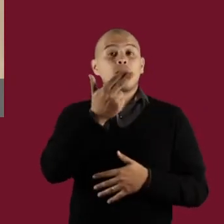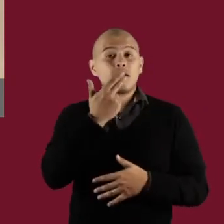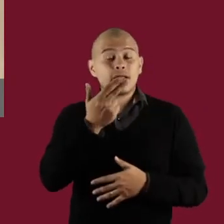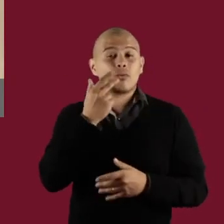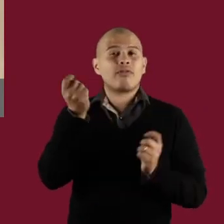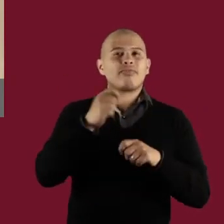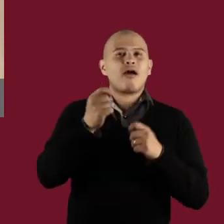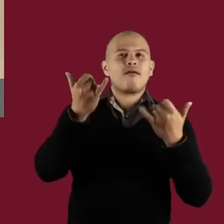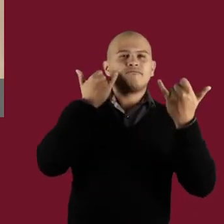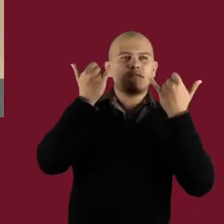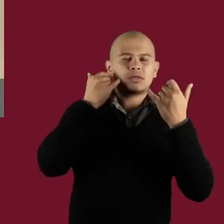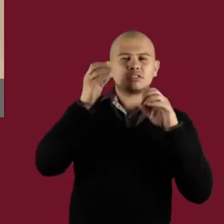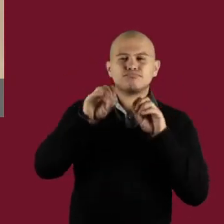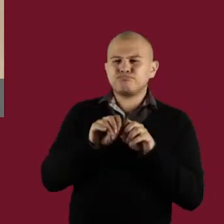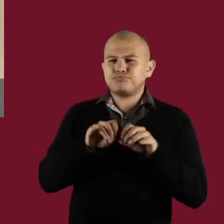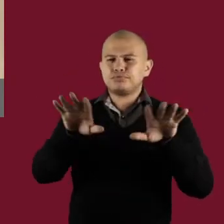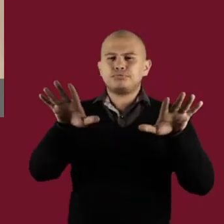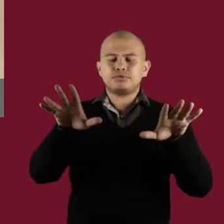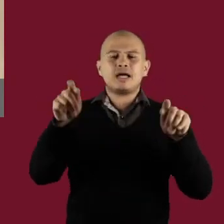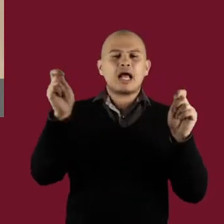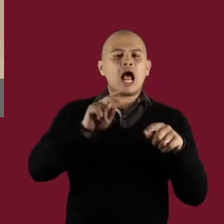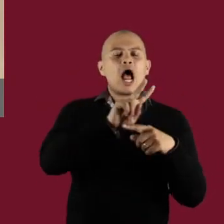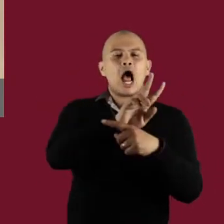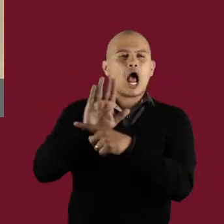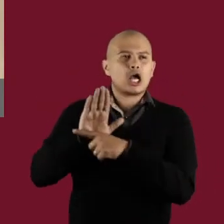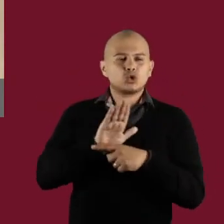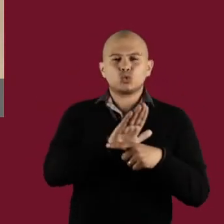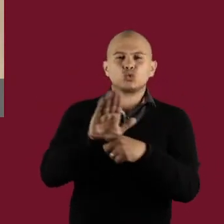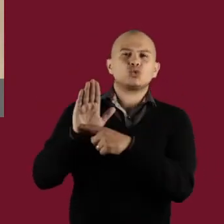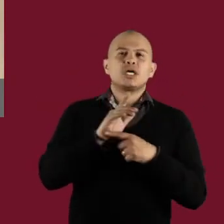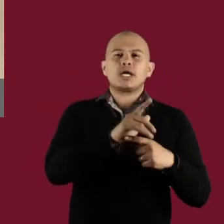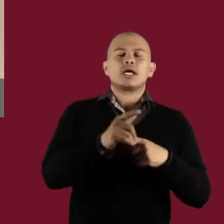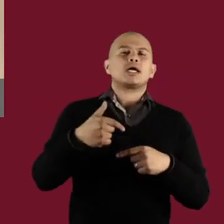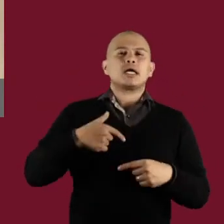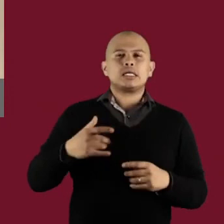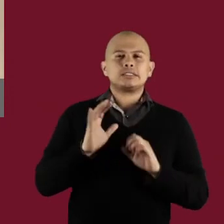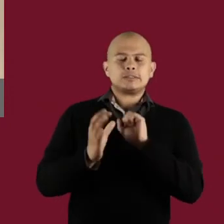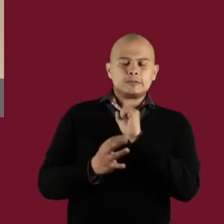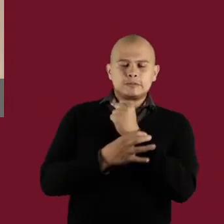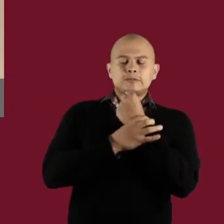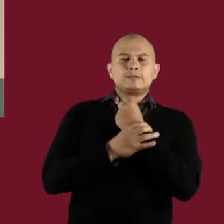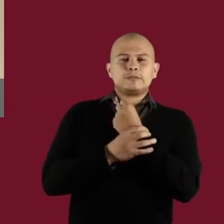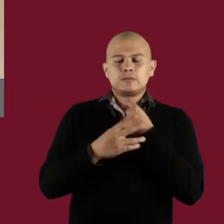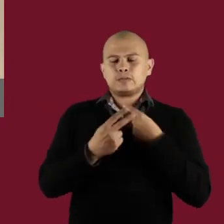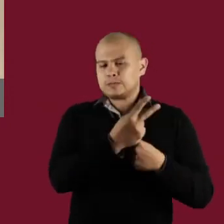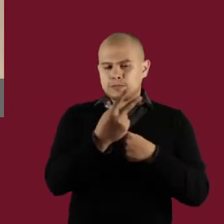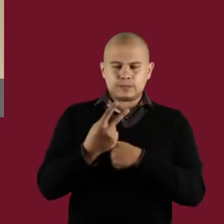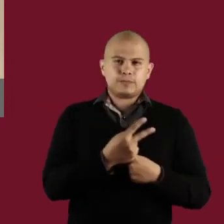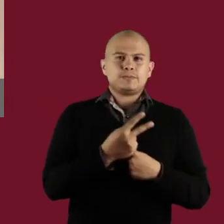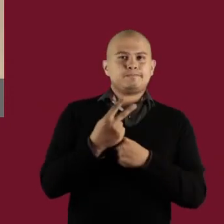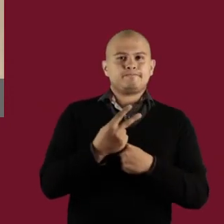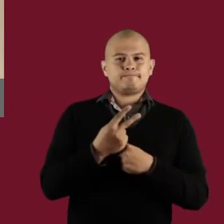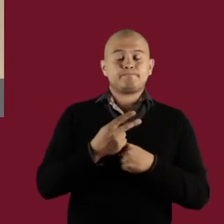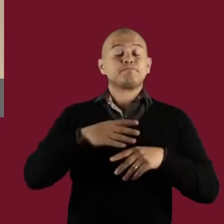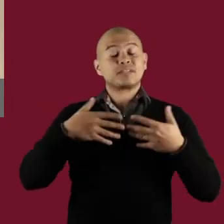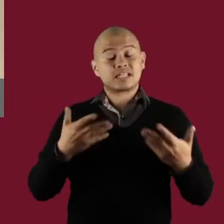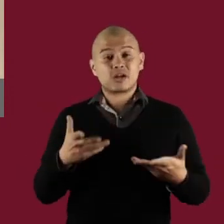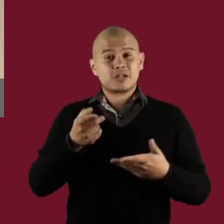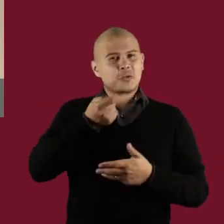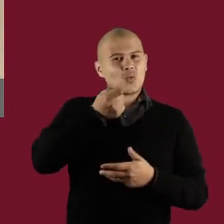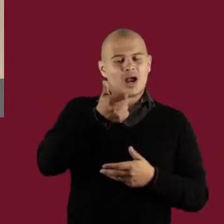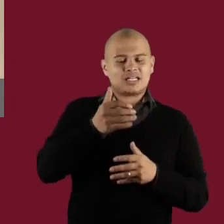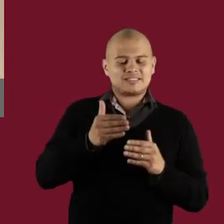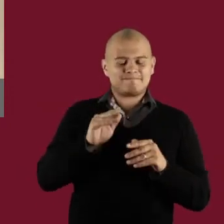essa comunicação entre os países e uma ajuda comum. Isso é muito interessante. Bem, a gente estamos caminhando para o final, né, da nossa